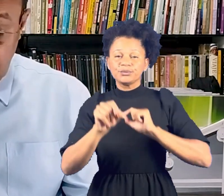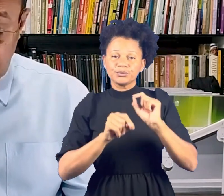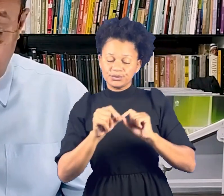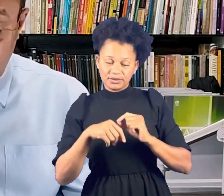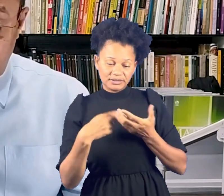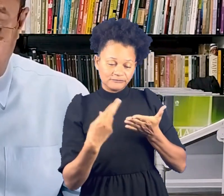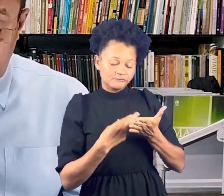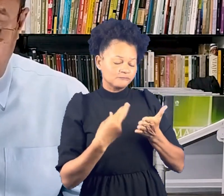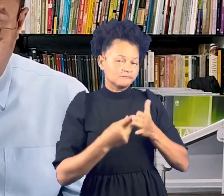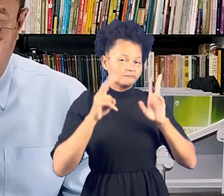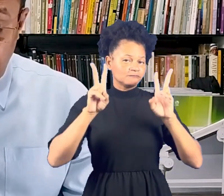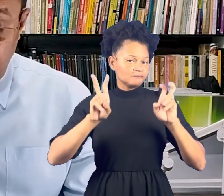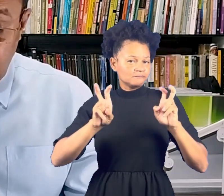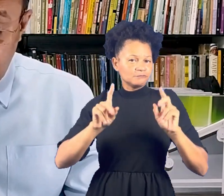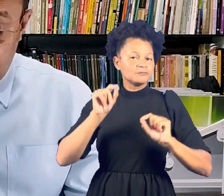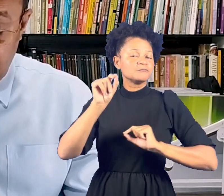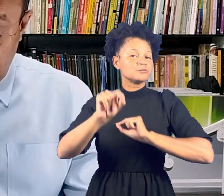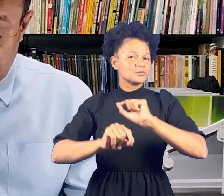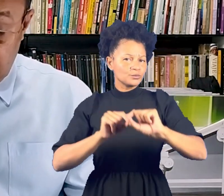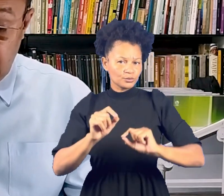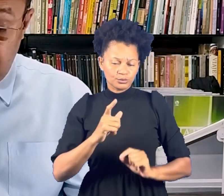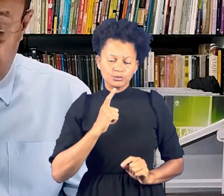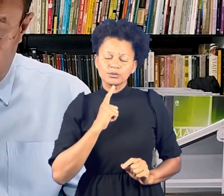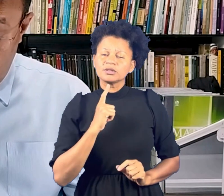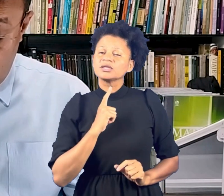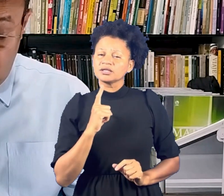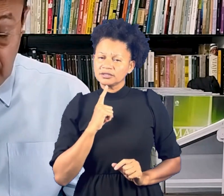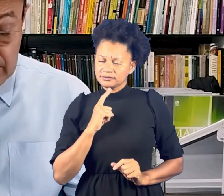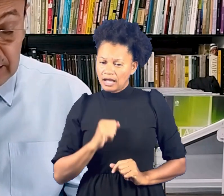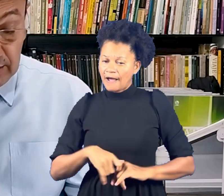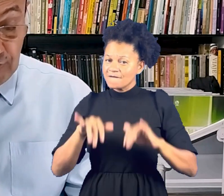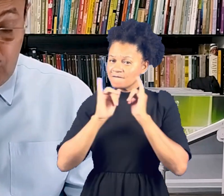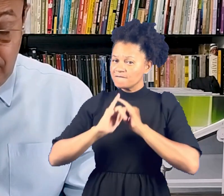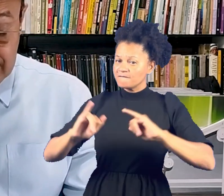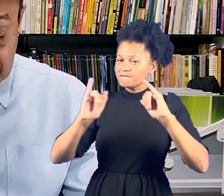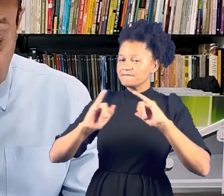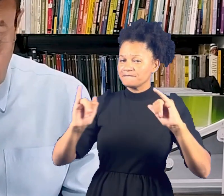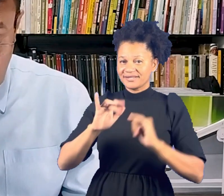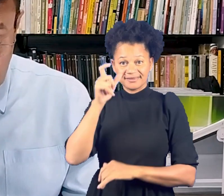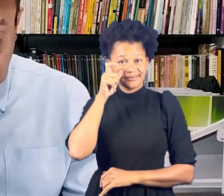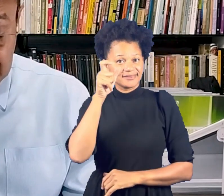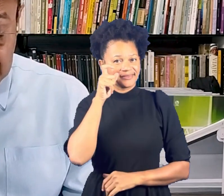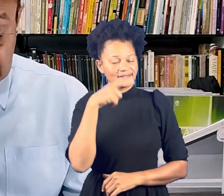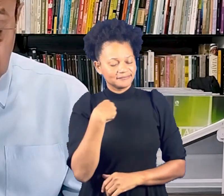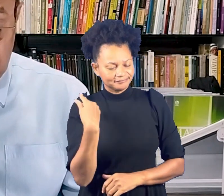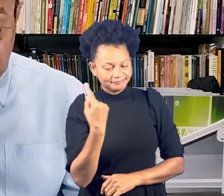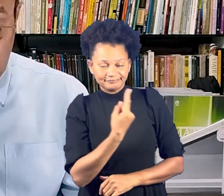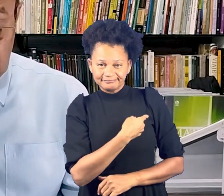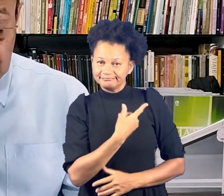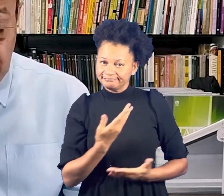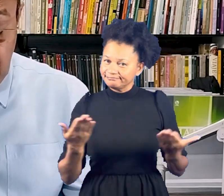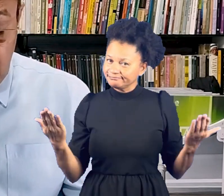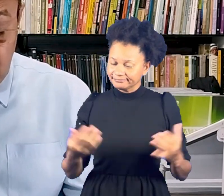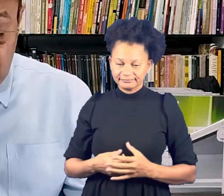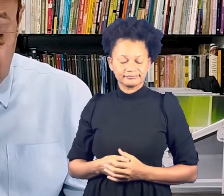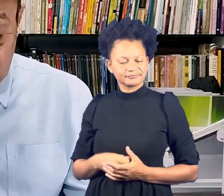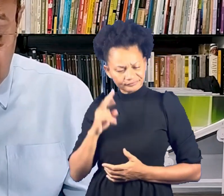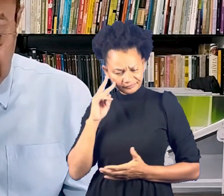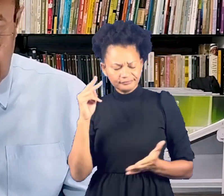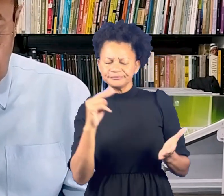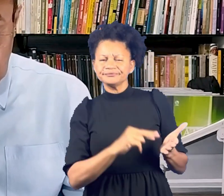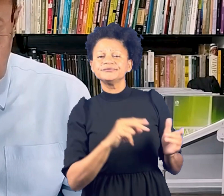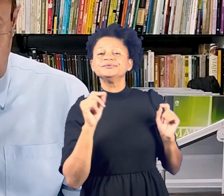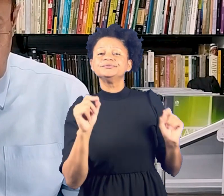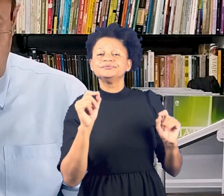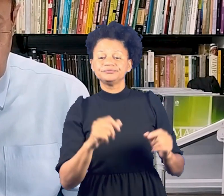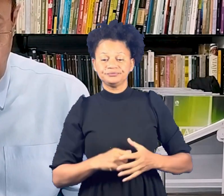1 da nossa lição, que tem aqui uma informação muito interessante para nós.